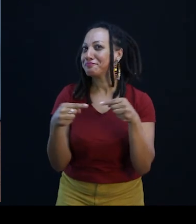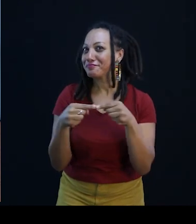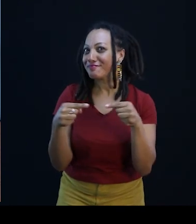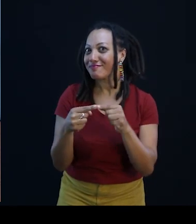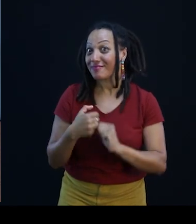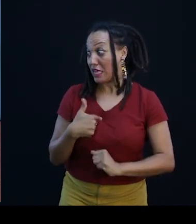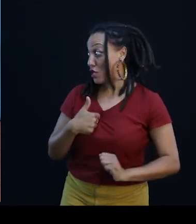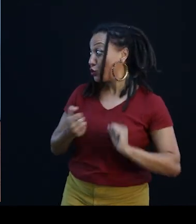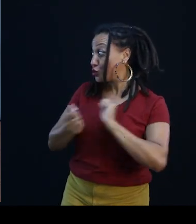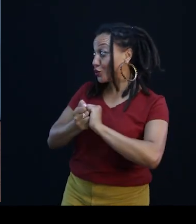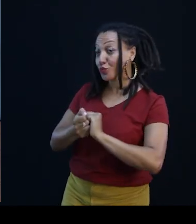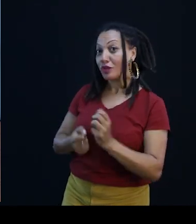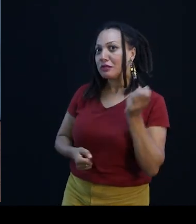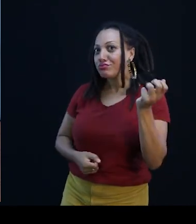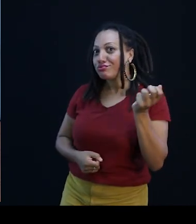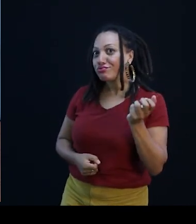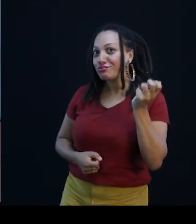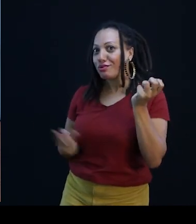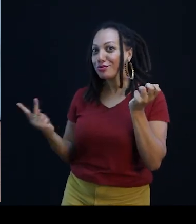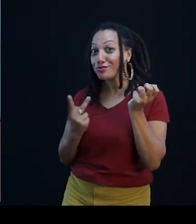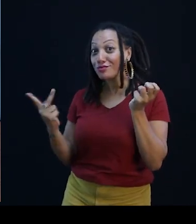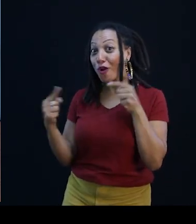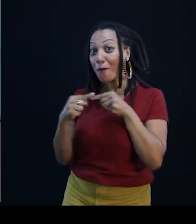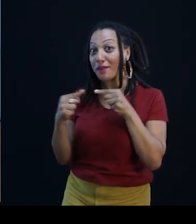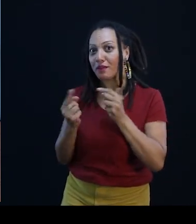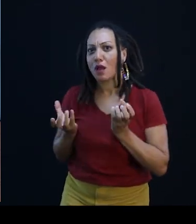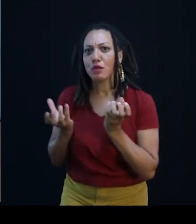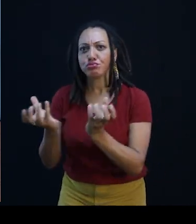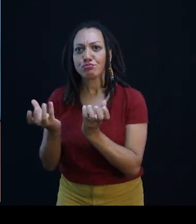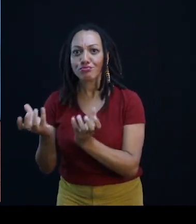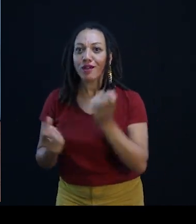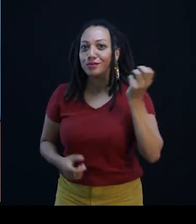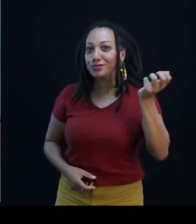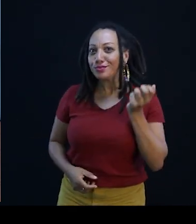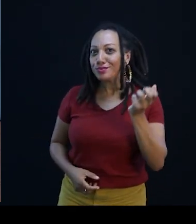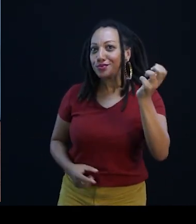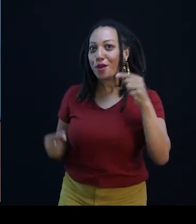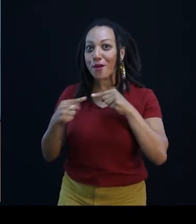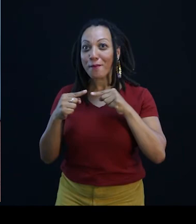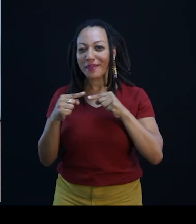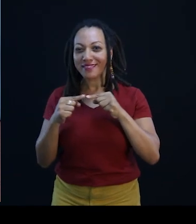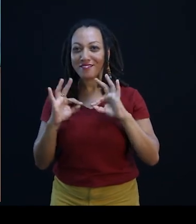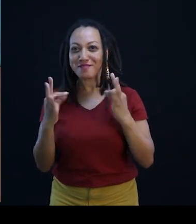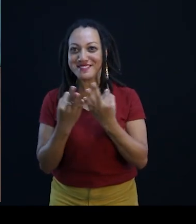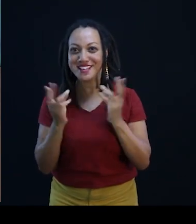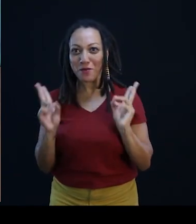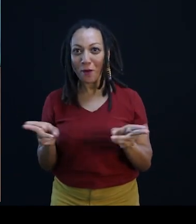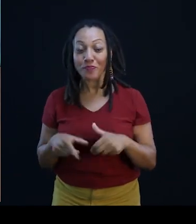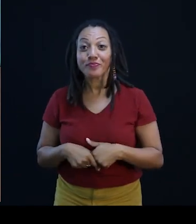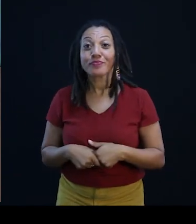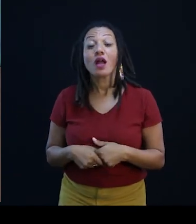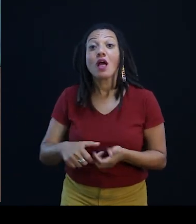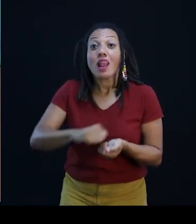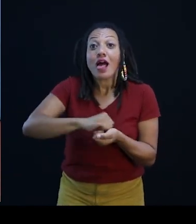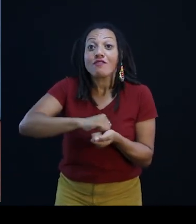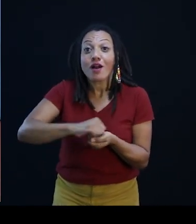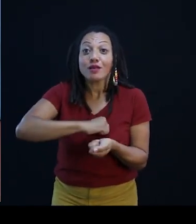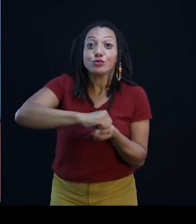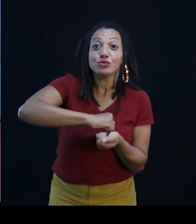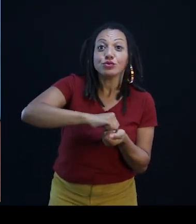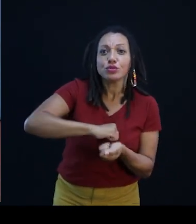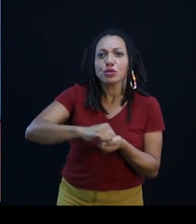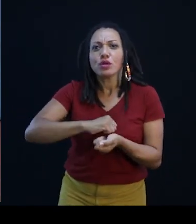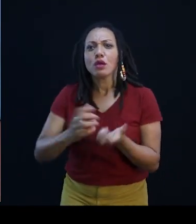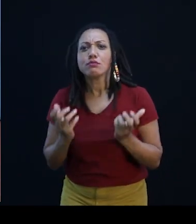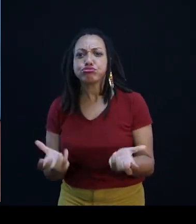Isso. E eu vou fazer esse aqui junto. Vocês são da mesma família, dos dois lados, tá? Então vai chegar a parte de lavar a roupa. Então vai.